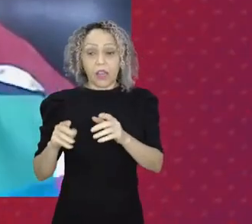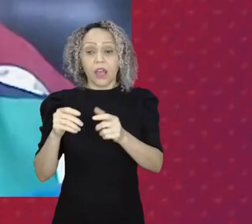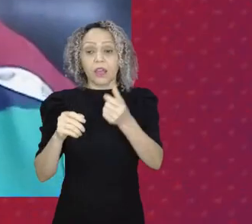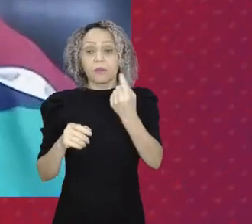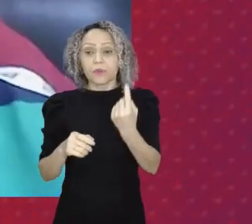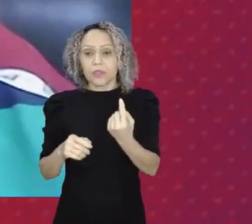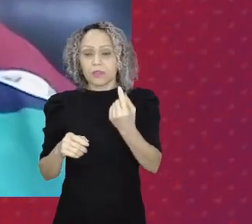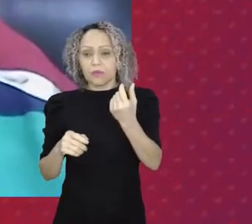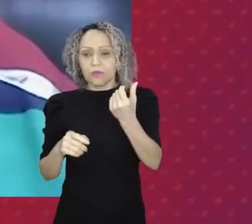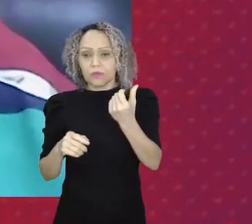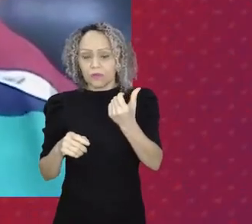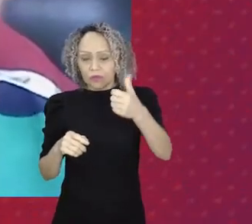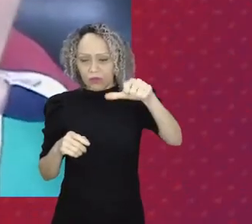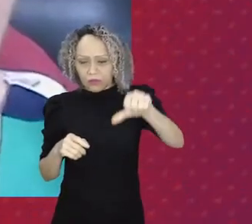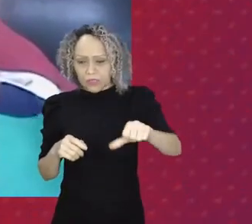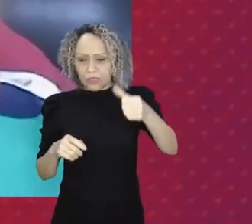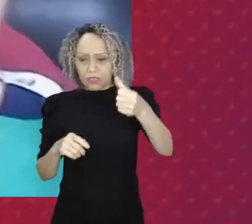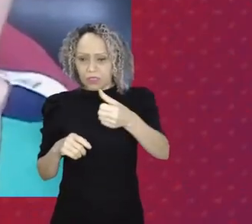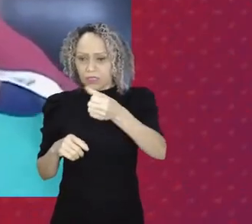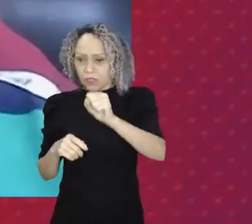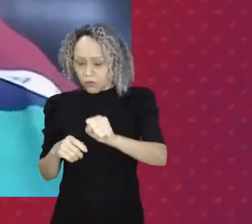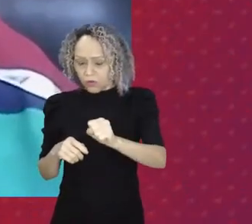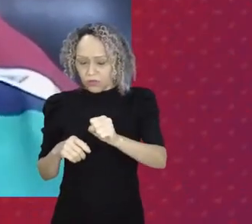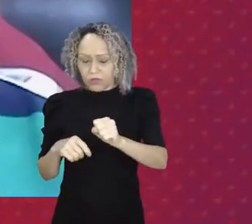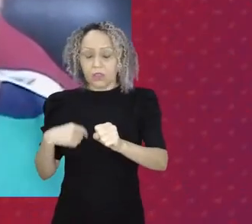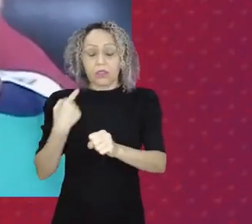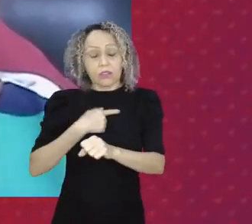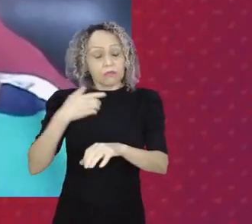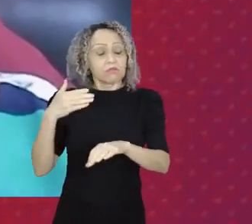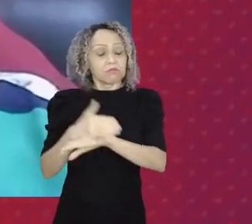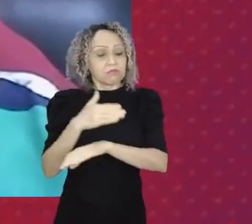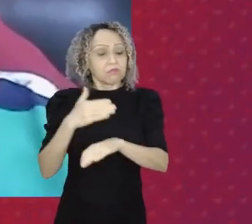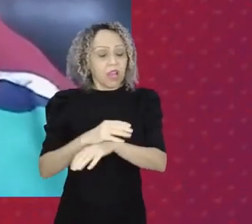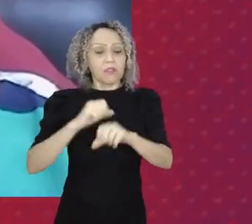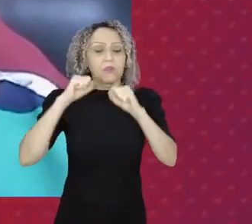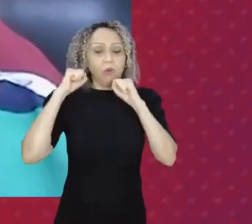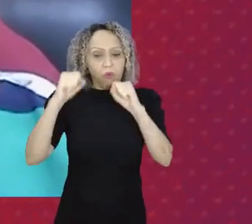participavam de todos os movimentos sociais, populares, etc., e sindicais,